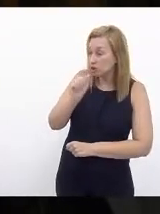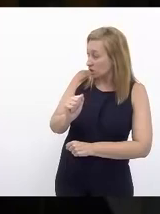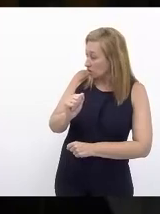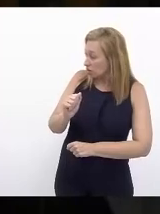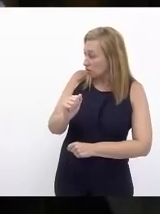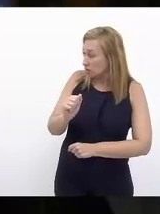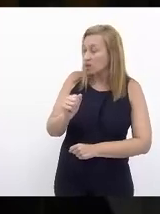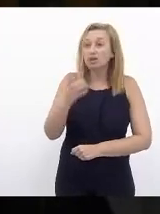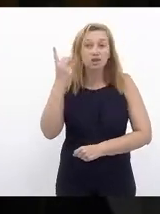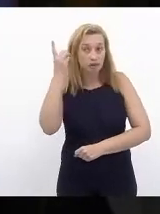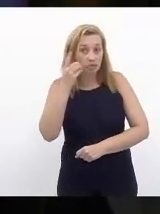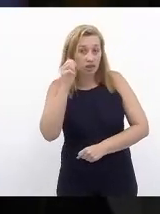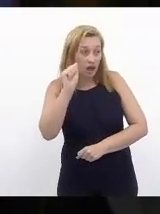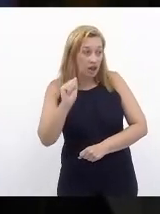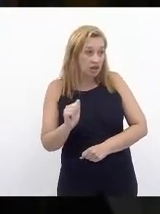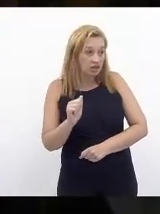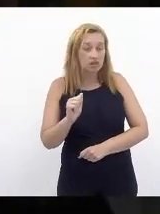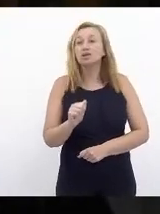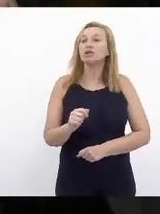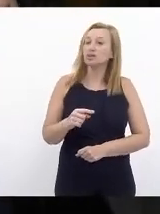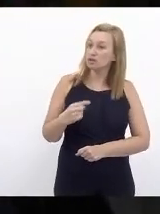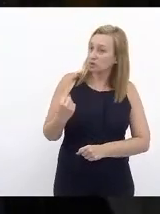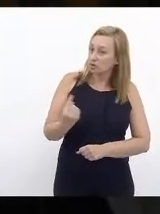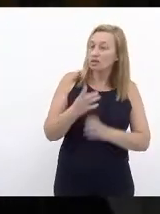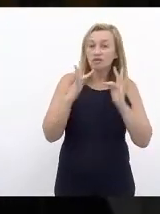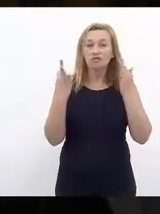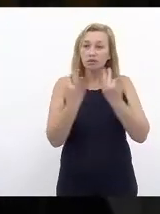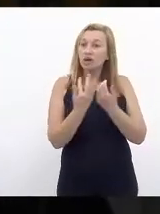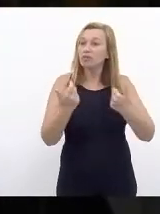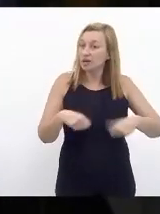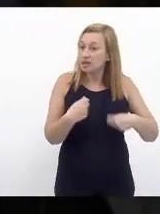Alana, nossos parentes precisando. E serem tratados